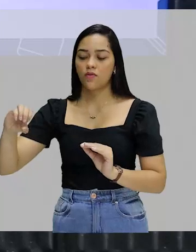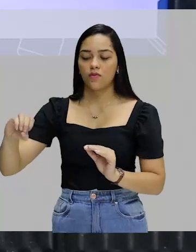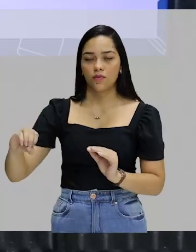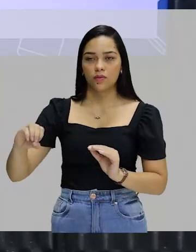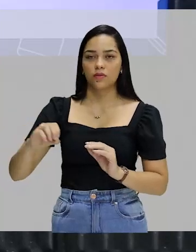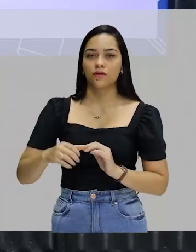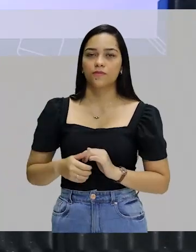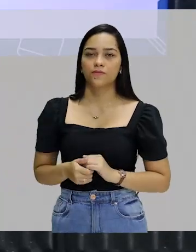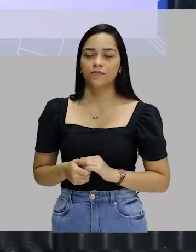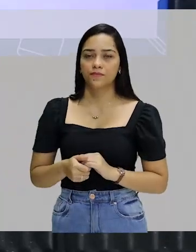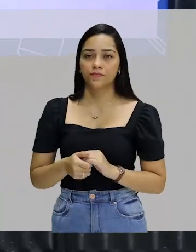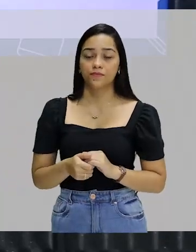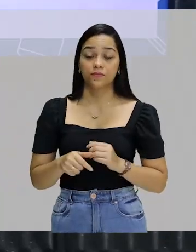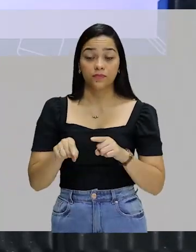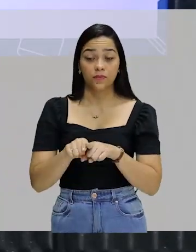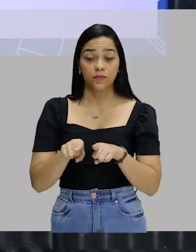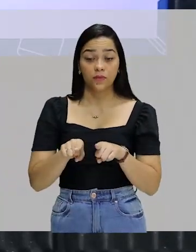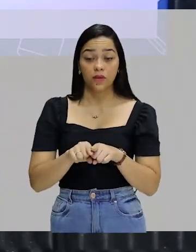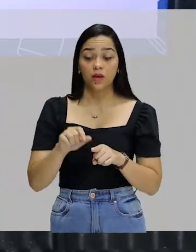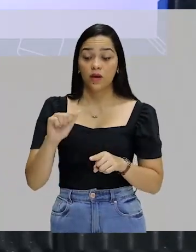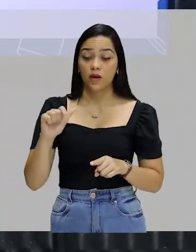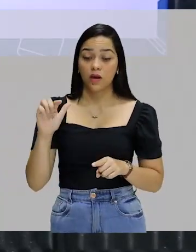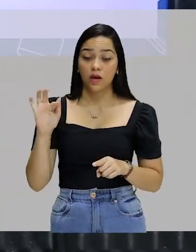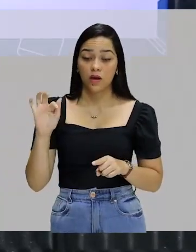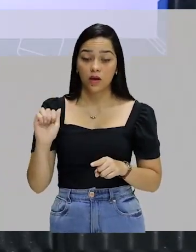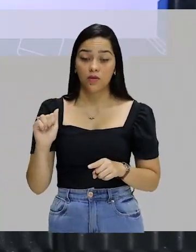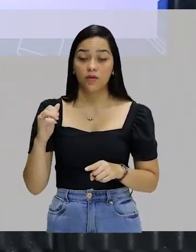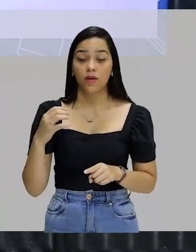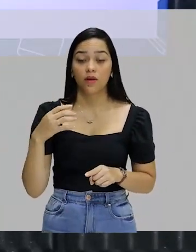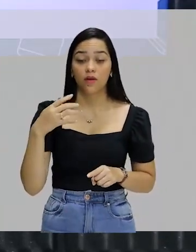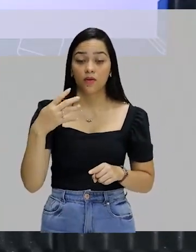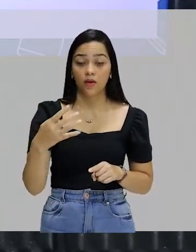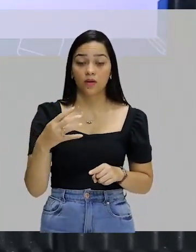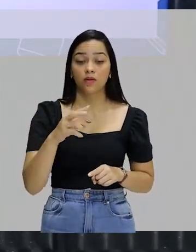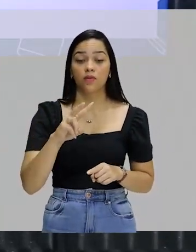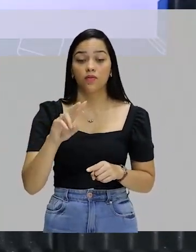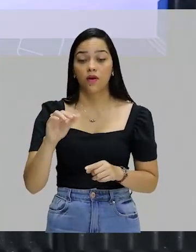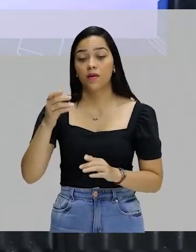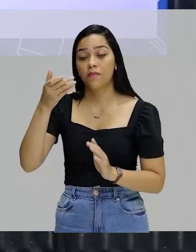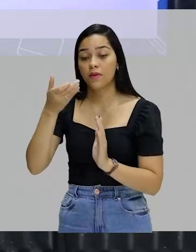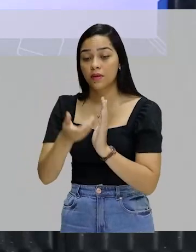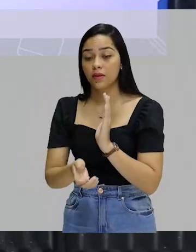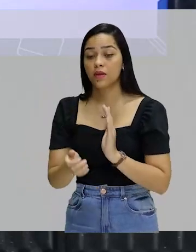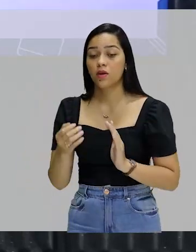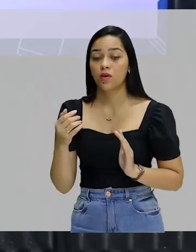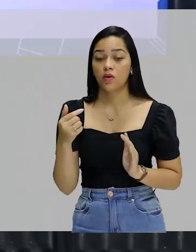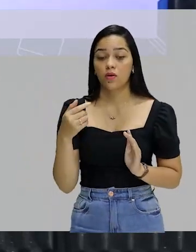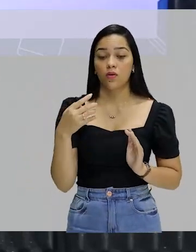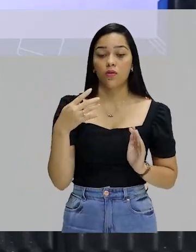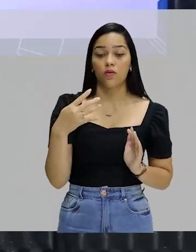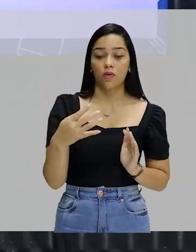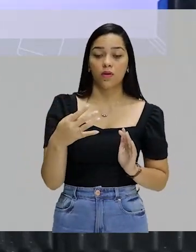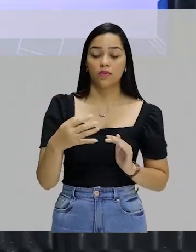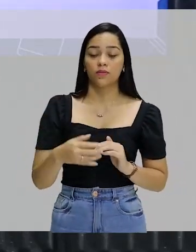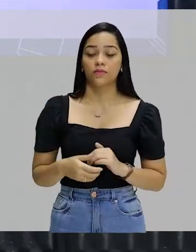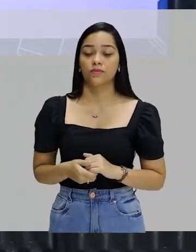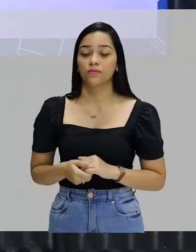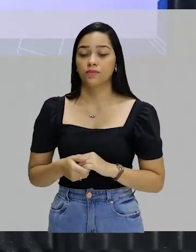90. E a massa da partícula alfa é 4. Então, ele vai perder 4 unidades da massa